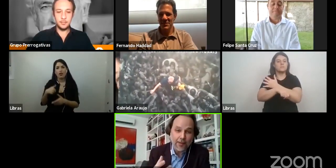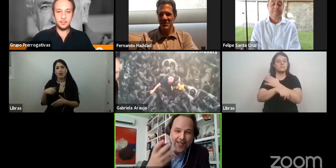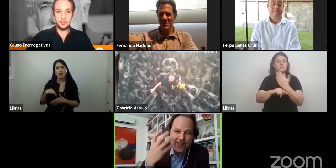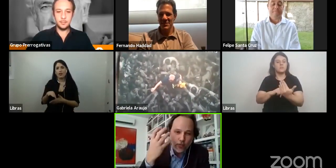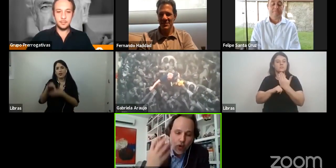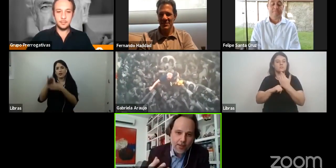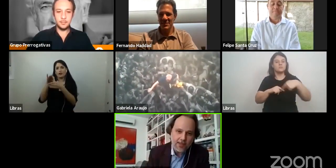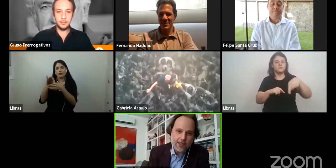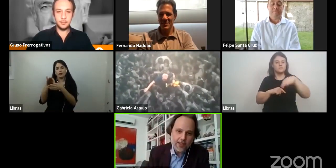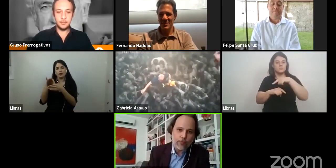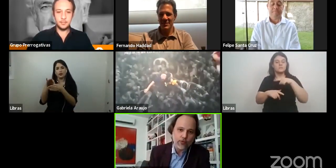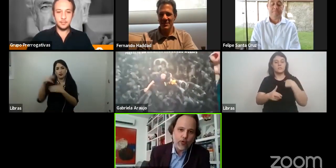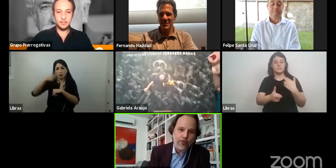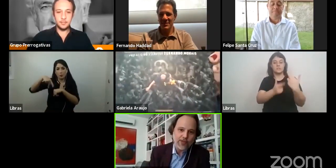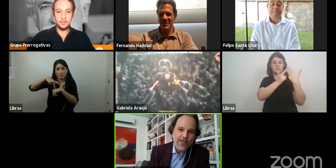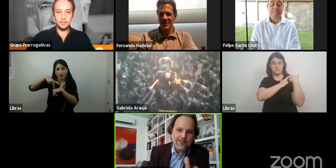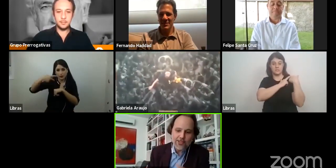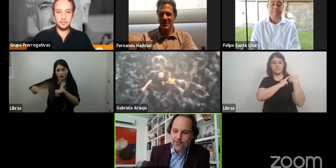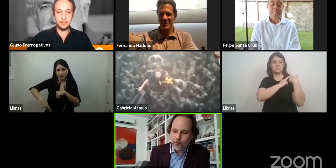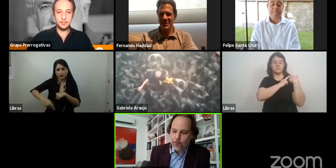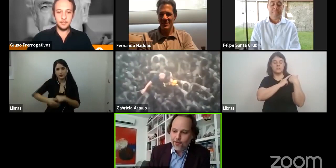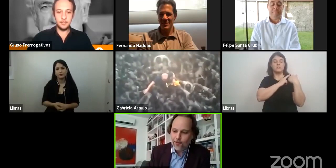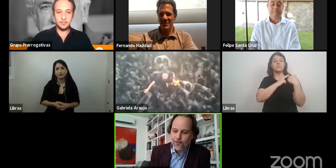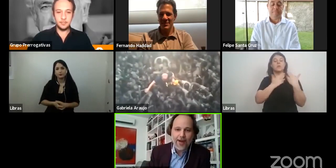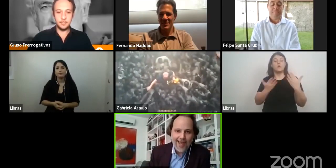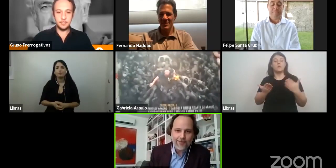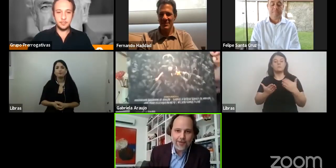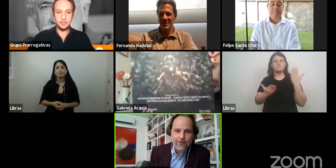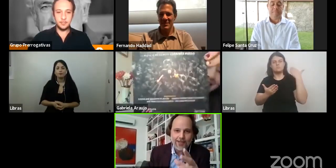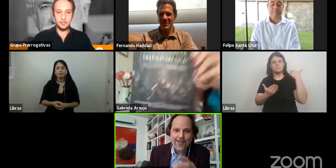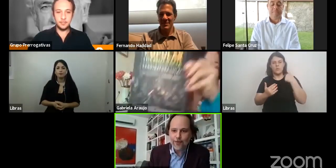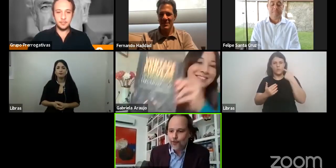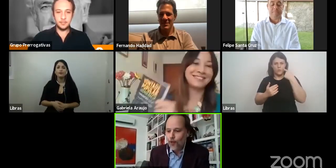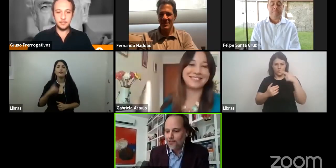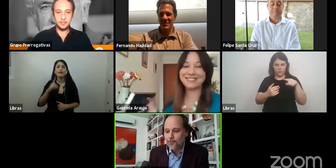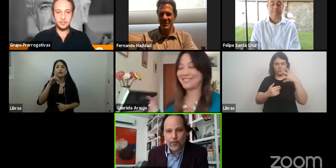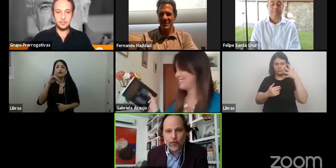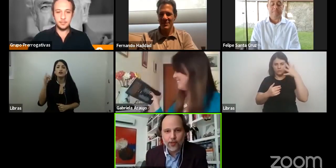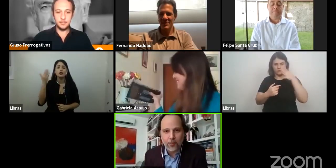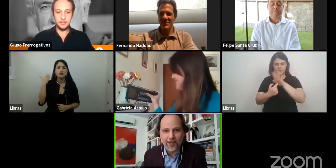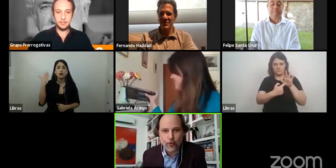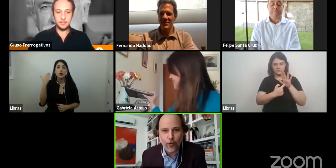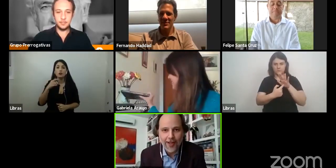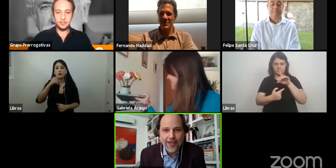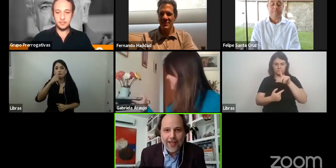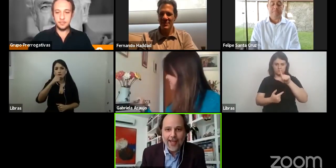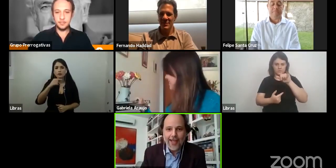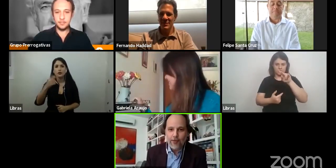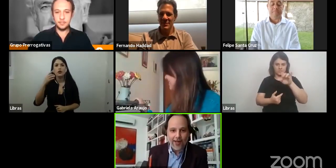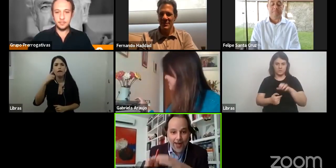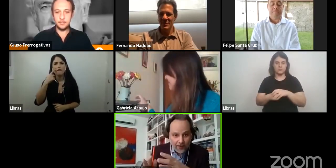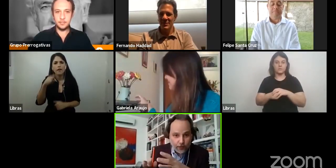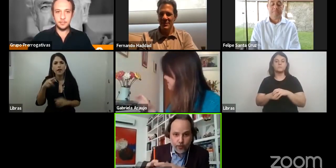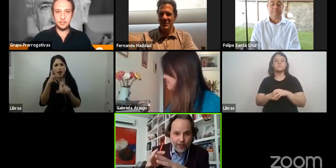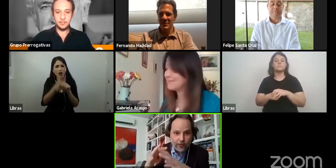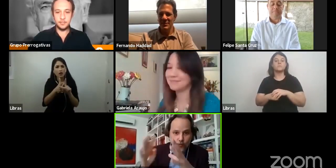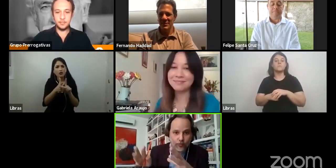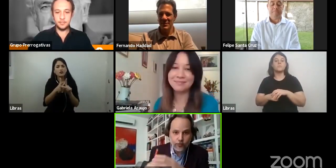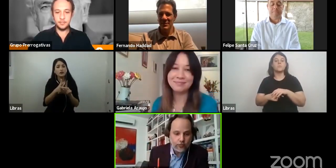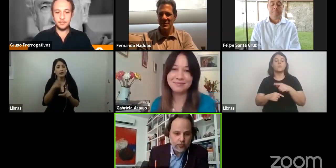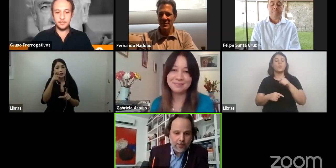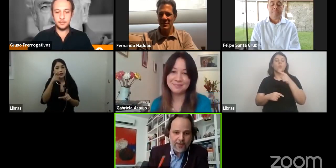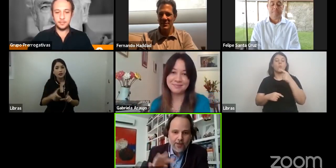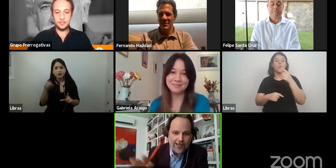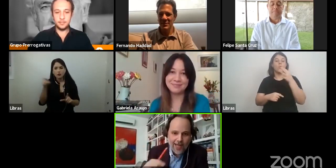tem uma responsabilidade enorme sobre os ombros. Esses dias eu vi uma live, foi até curiosa, acho que foi o Bruno que me passou, uma live tua